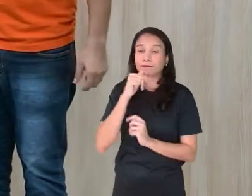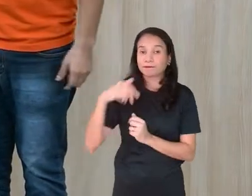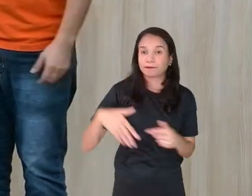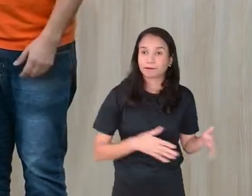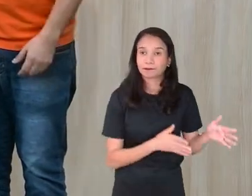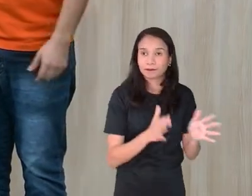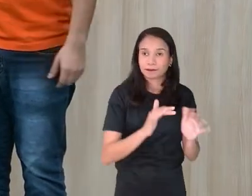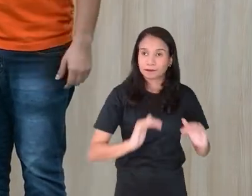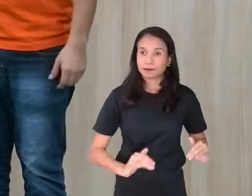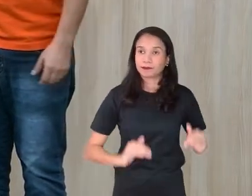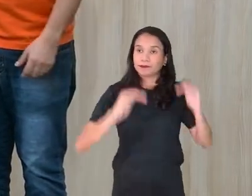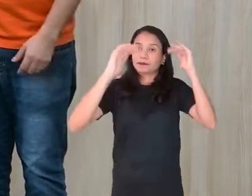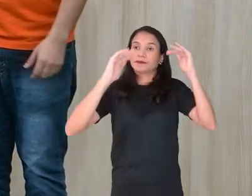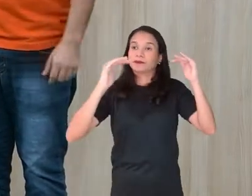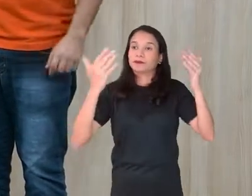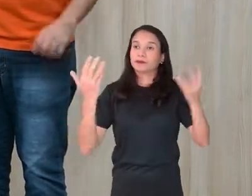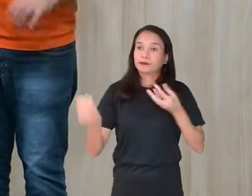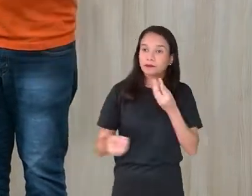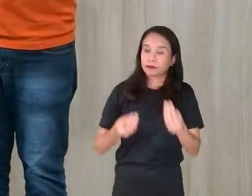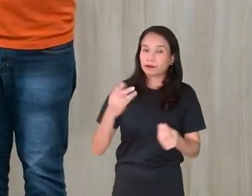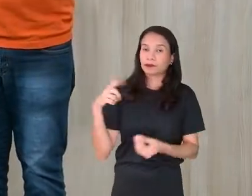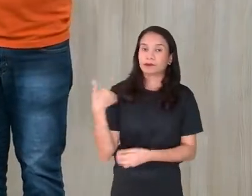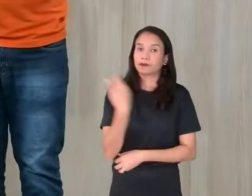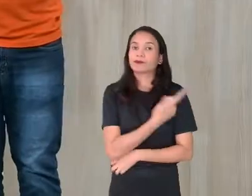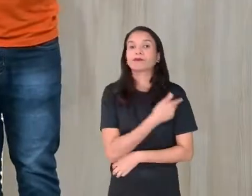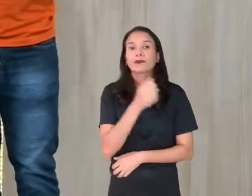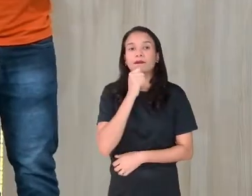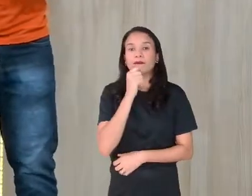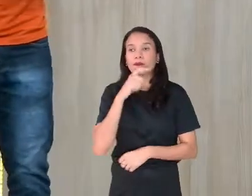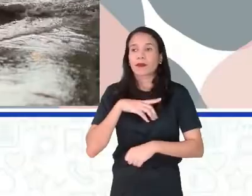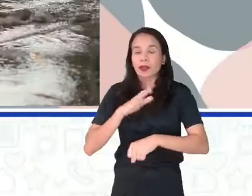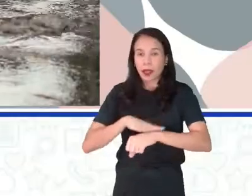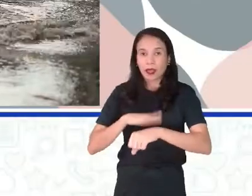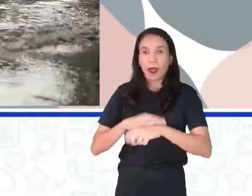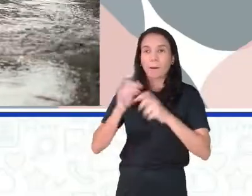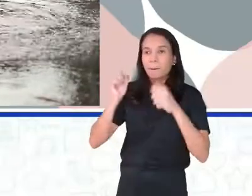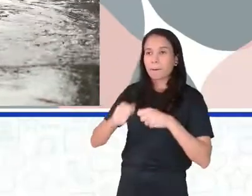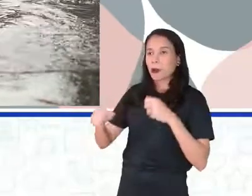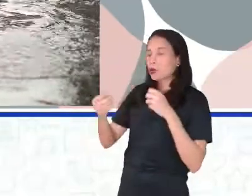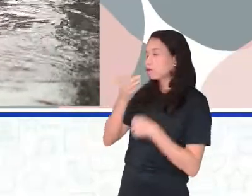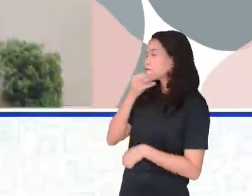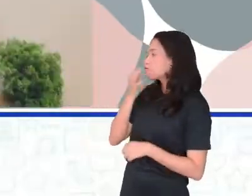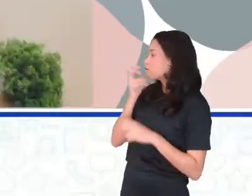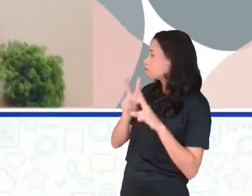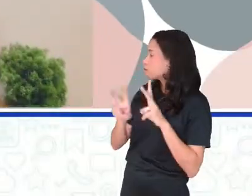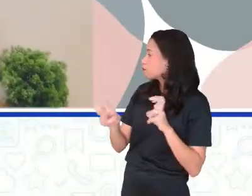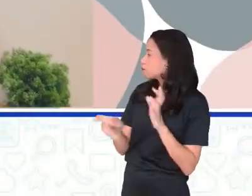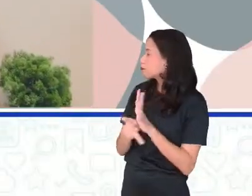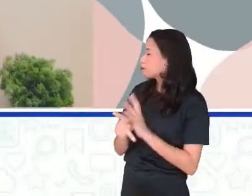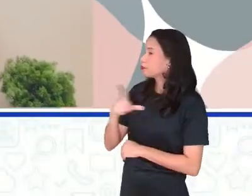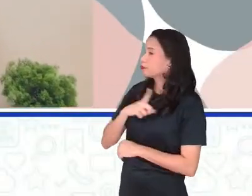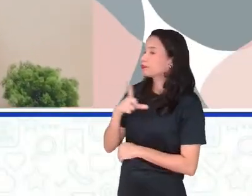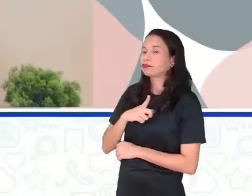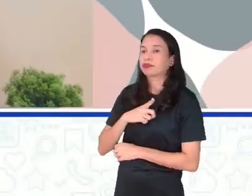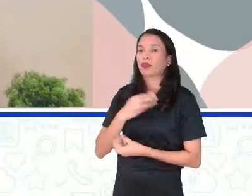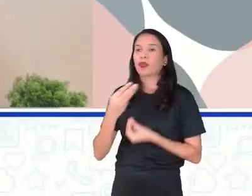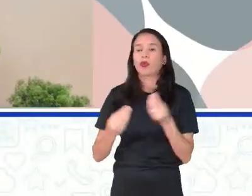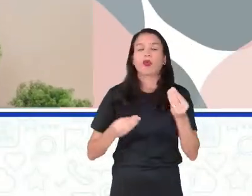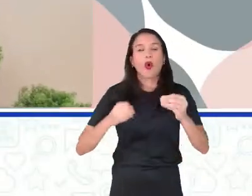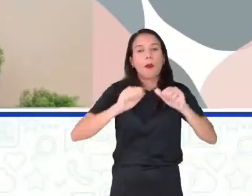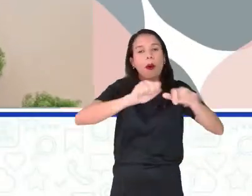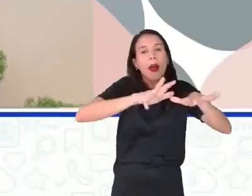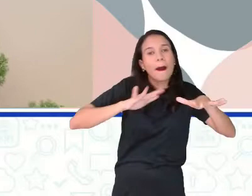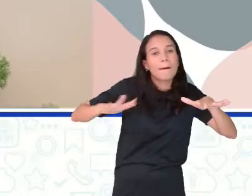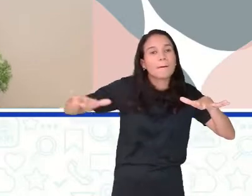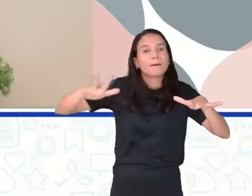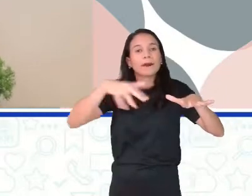mais elevado. Então, a gente ainda tem um tempo, Jorge. Comenta aí um pouco sobre essas questões? Como é que as planícies urbanas,